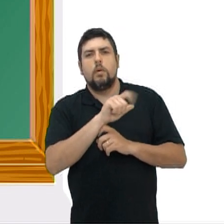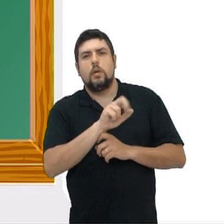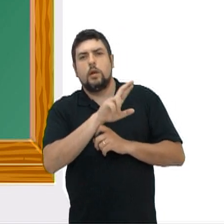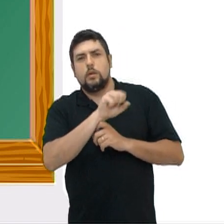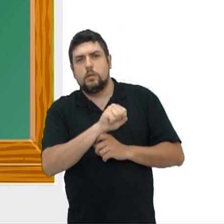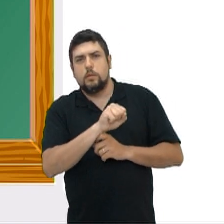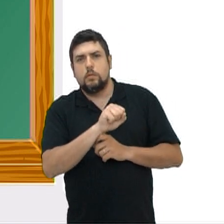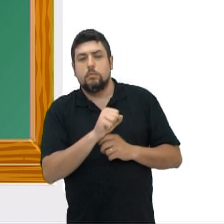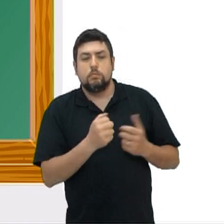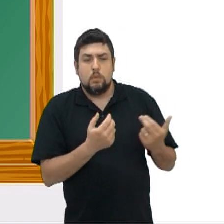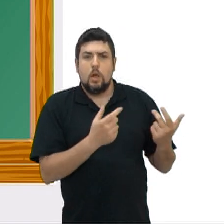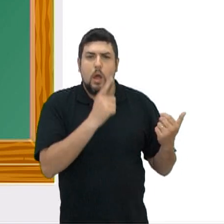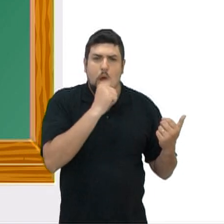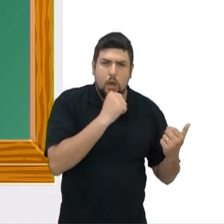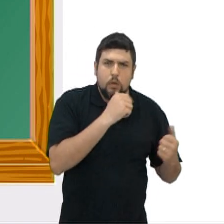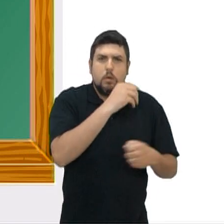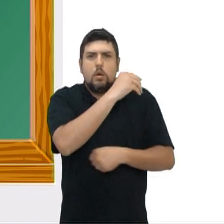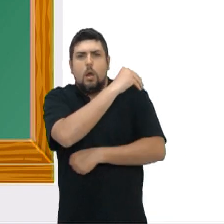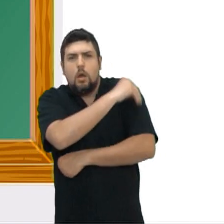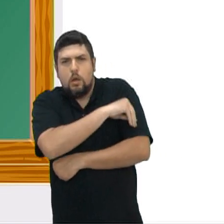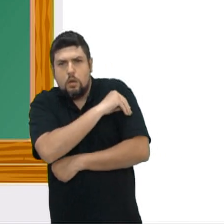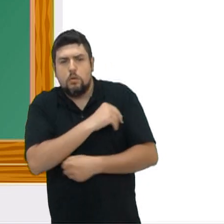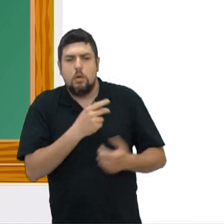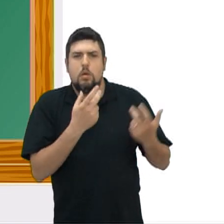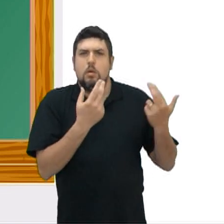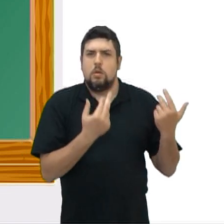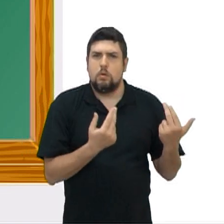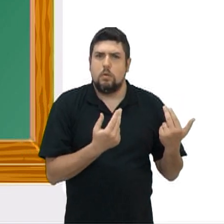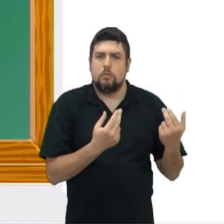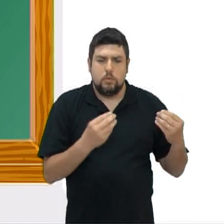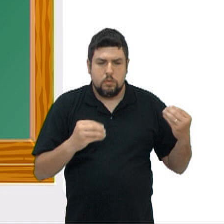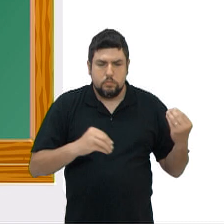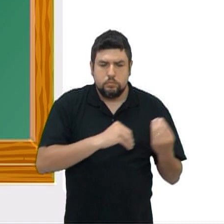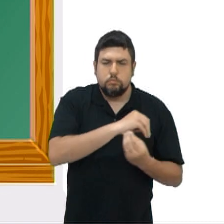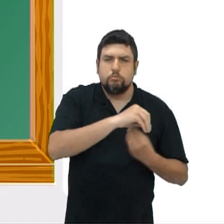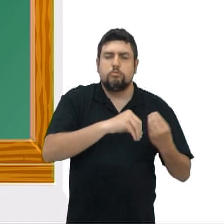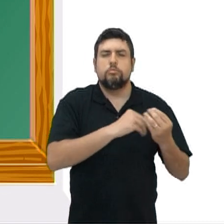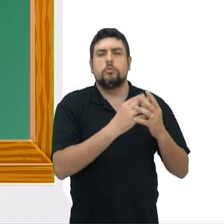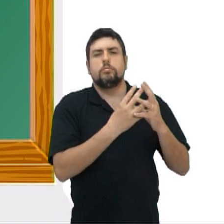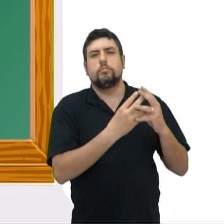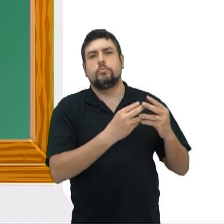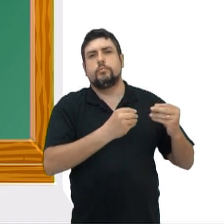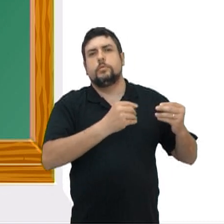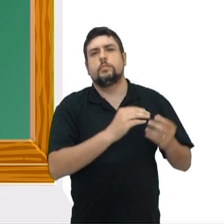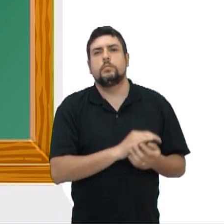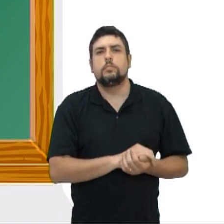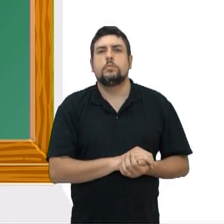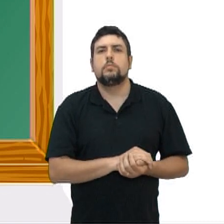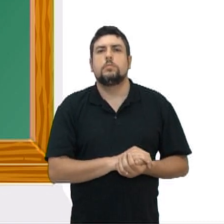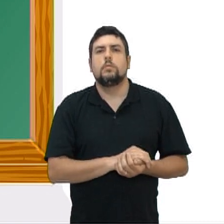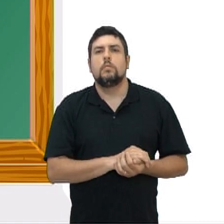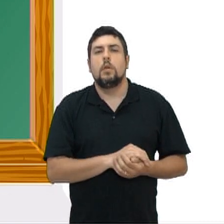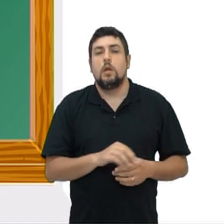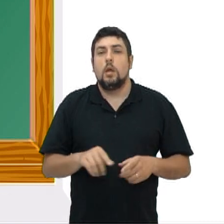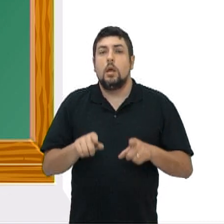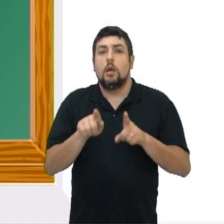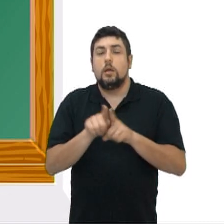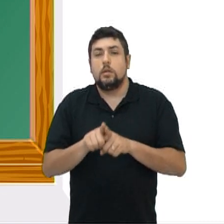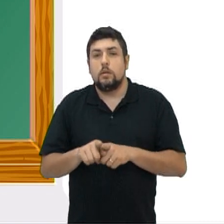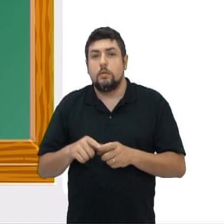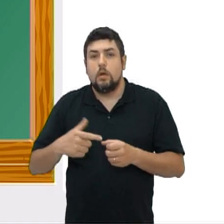dissolve semelhante. Por isso que ele se dissolve. Temos lá também gasolina